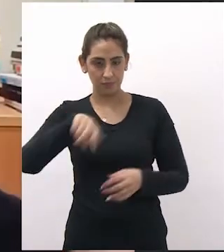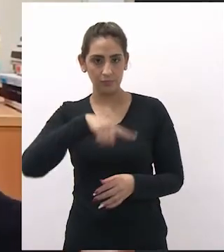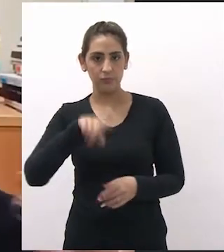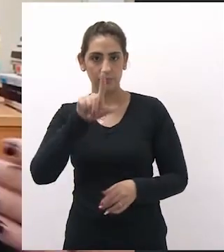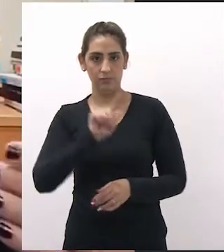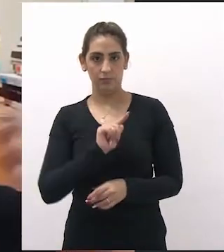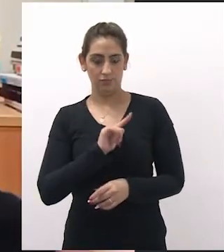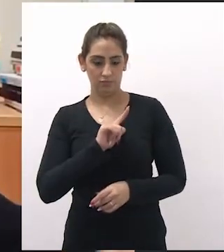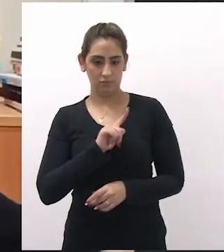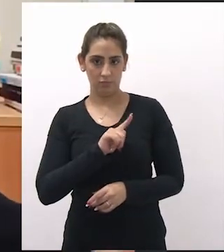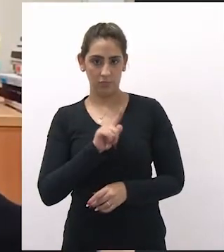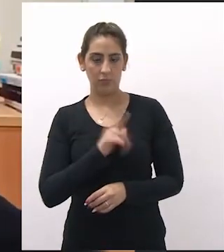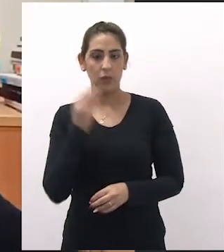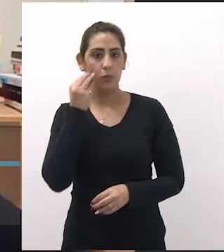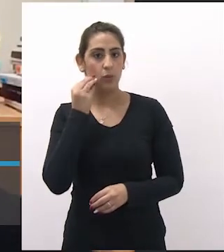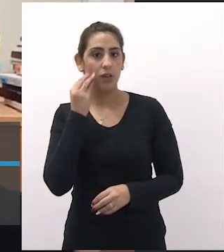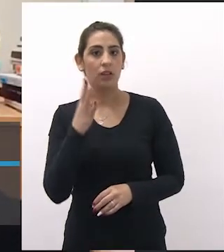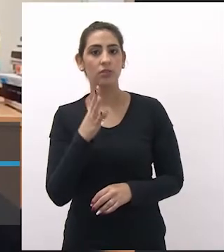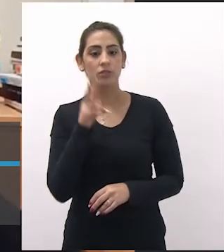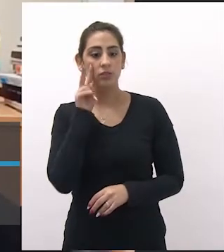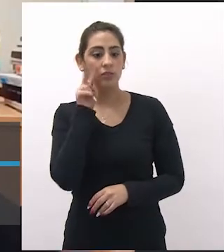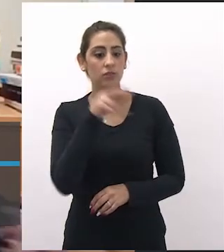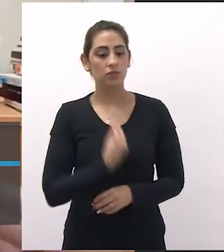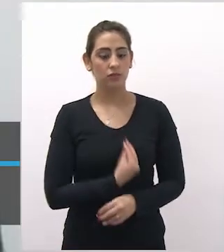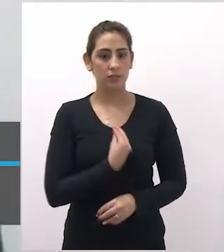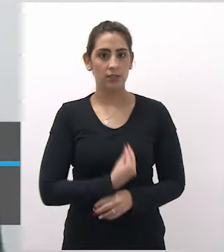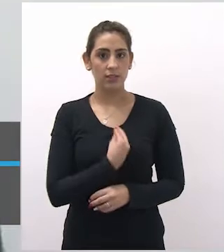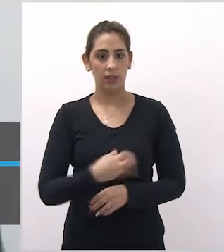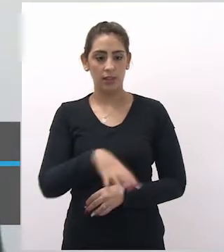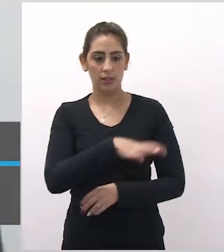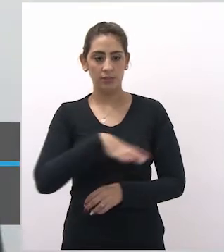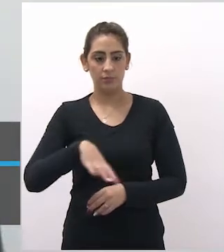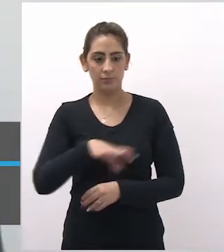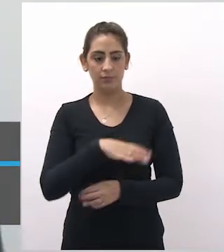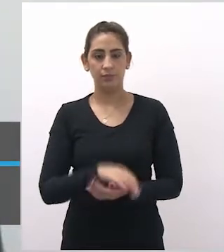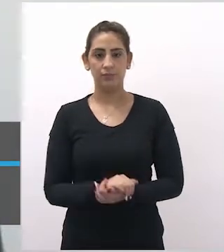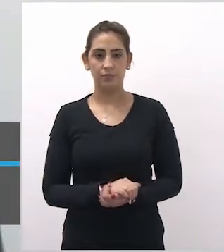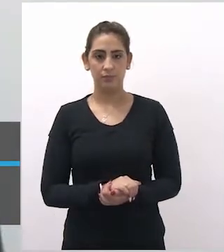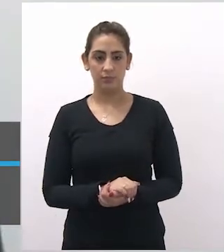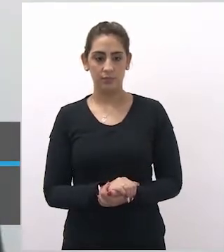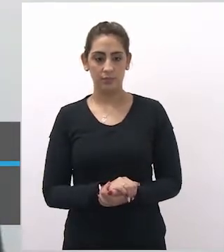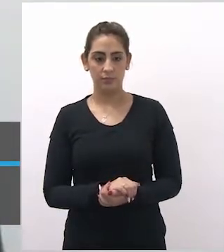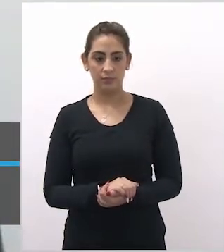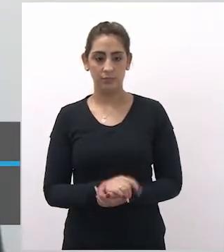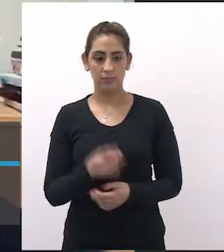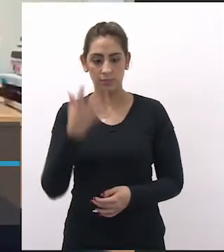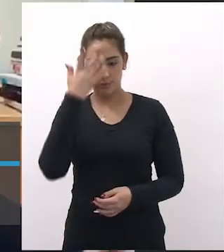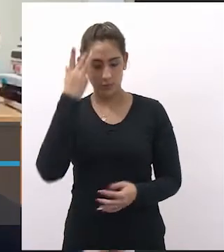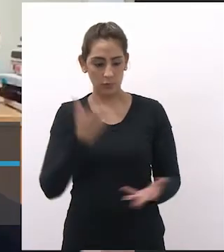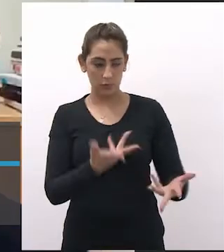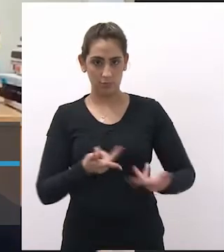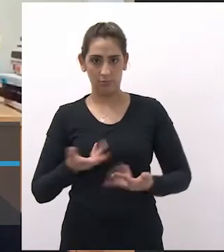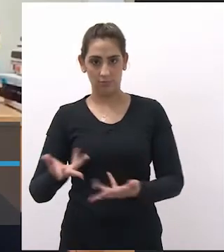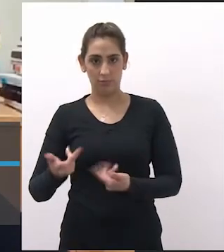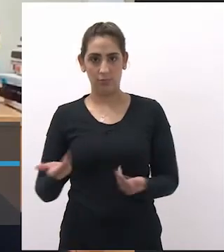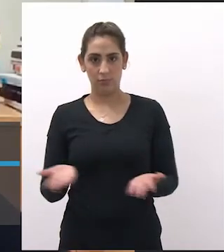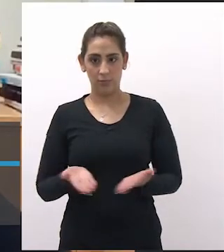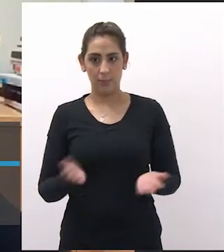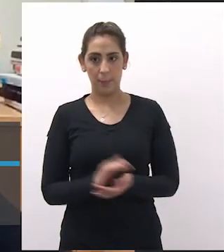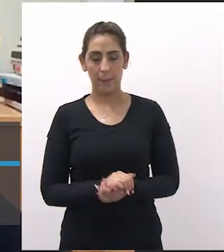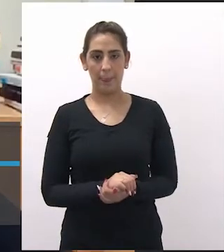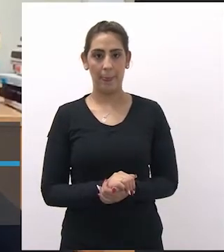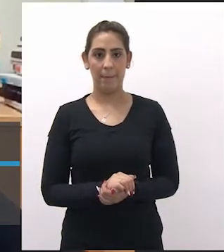ter aí essa oportunidade de vivenciar a partilha das convidadas, promovendo